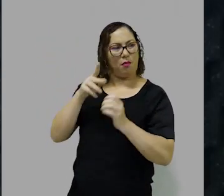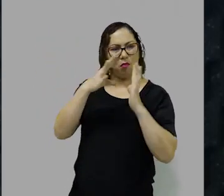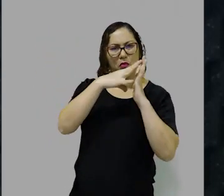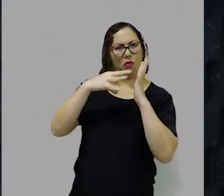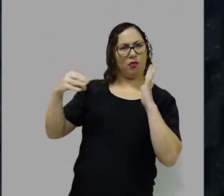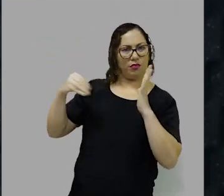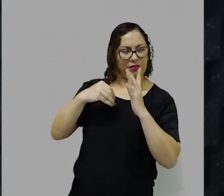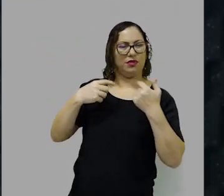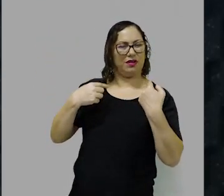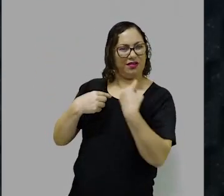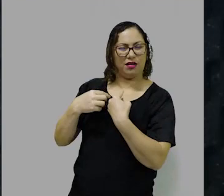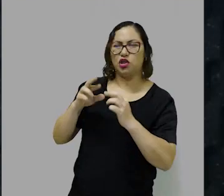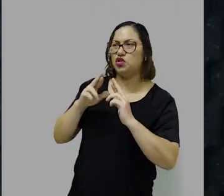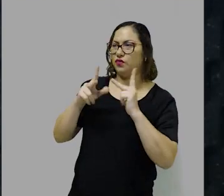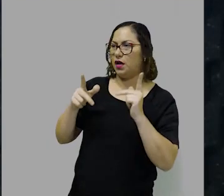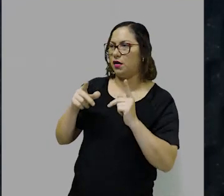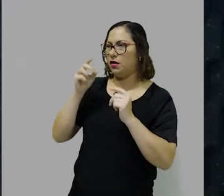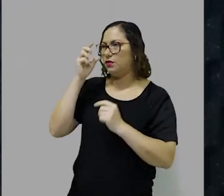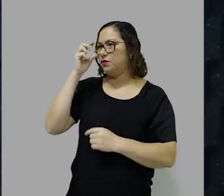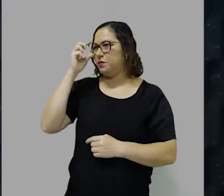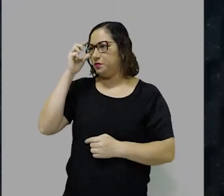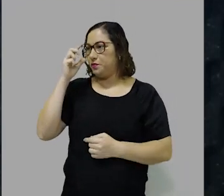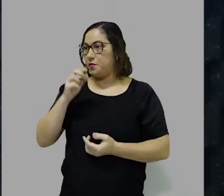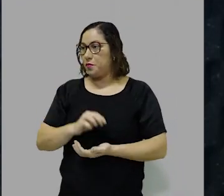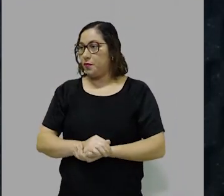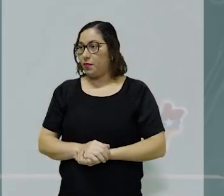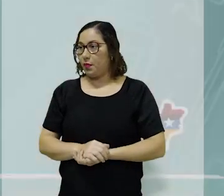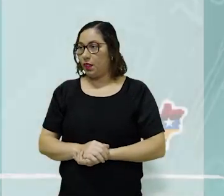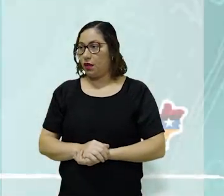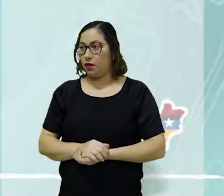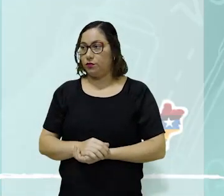são bem diferenciados. Vamos um pouquinho mais à frente.